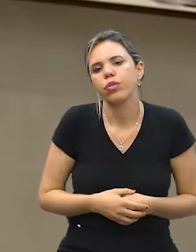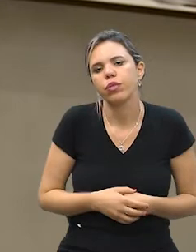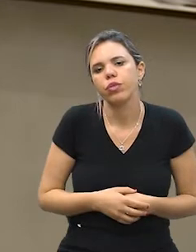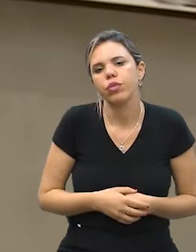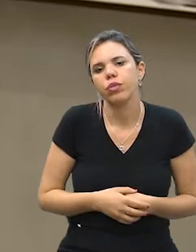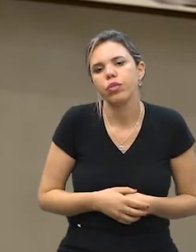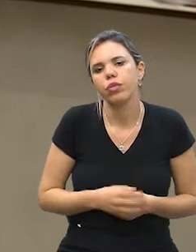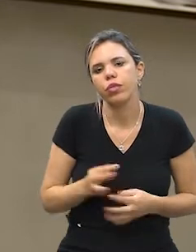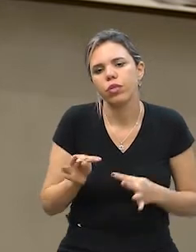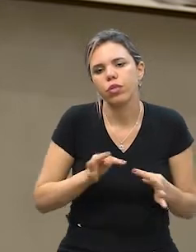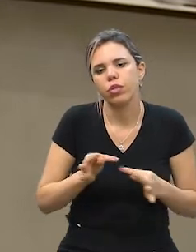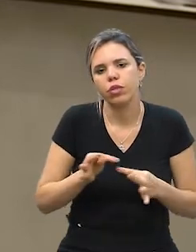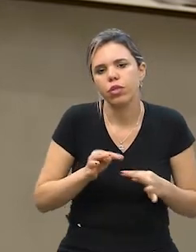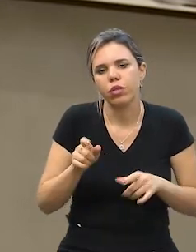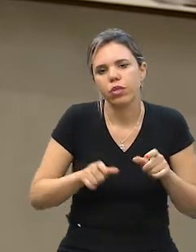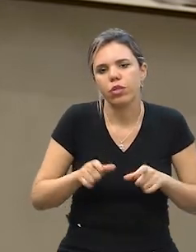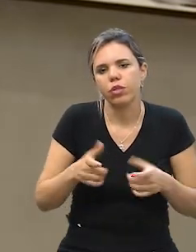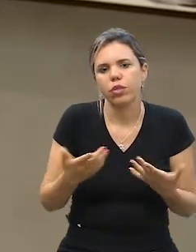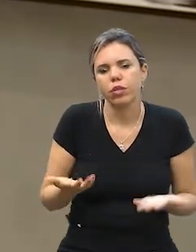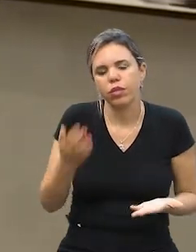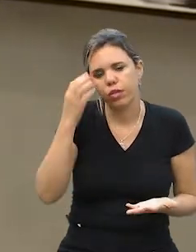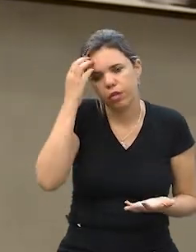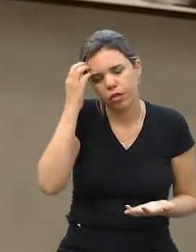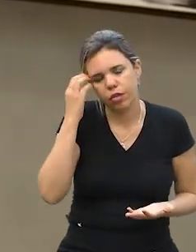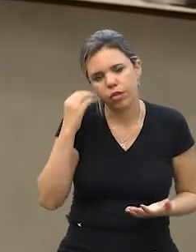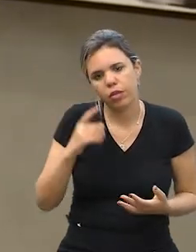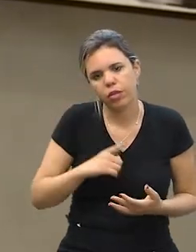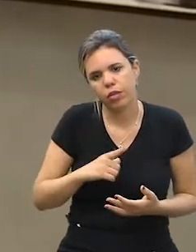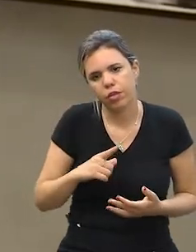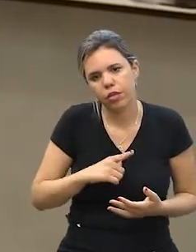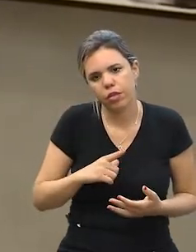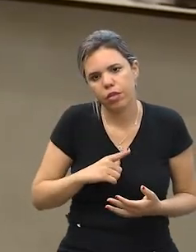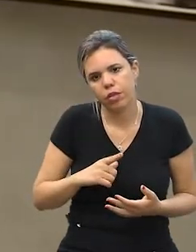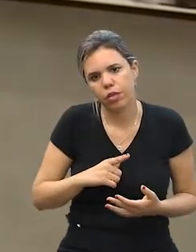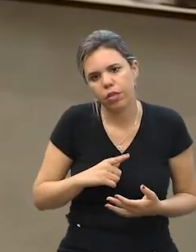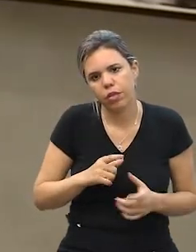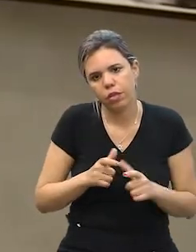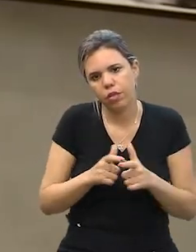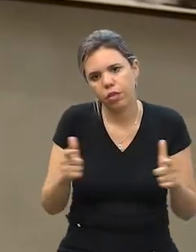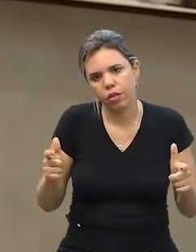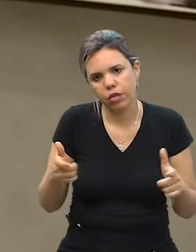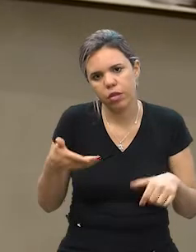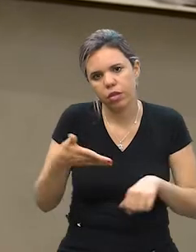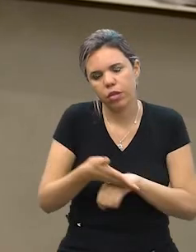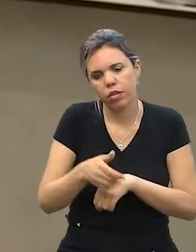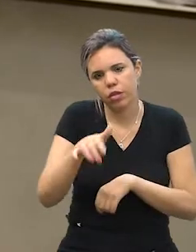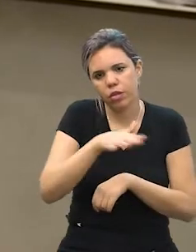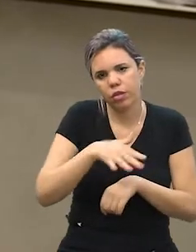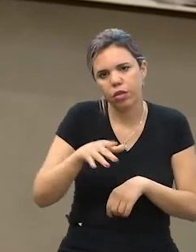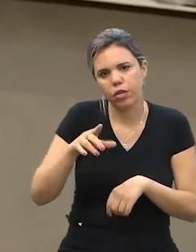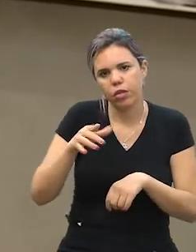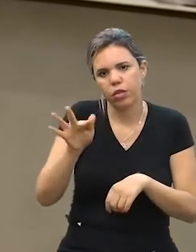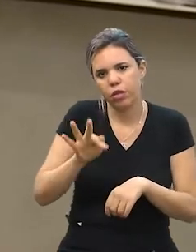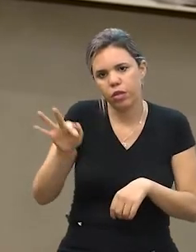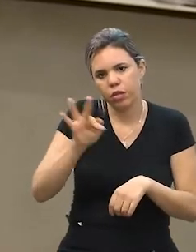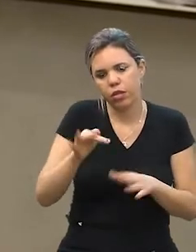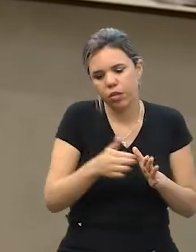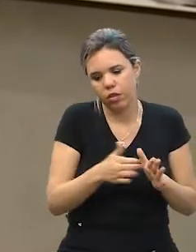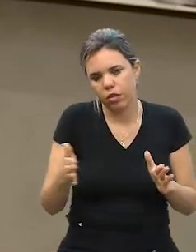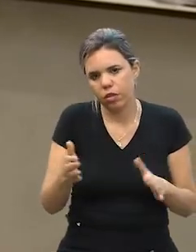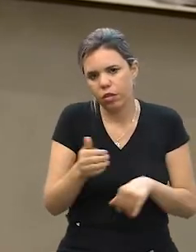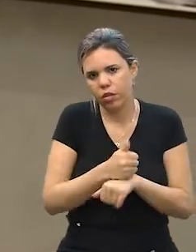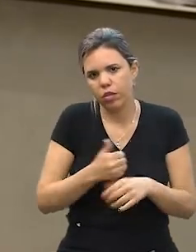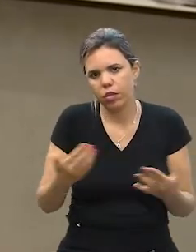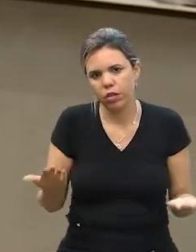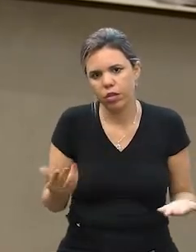os pacientes. E apesar de ter amplamente me envolvido na área acadêmica durante uma parte da minha